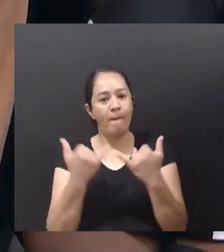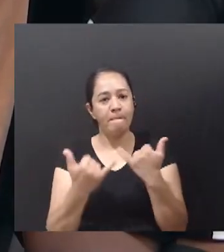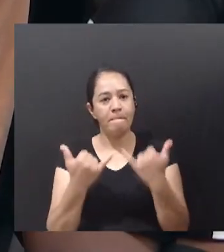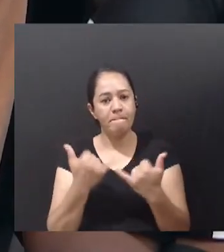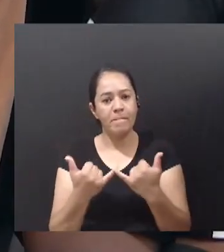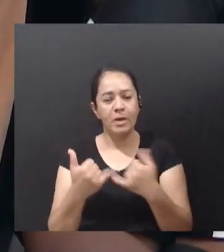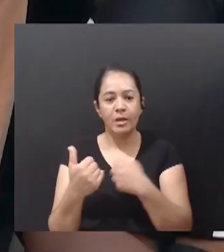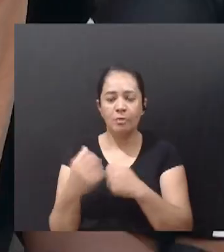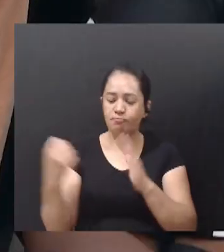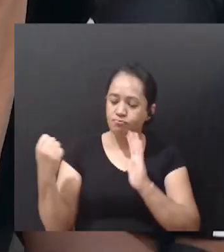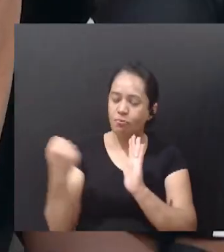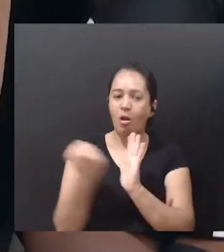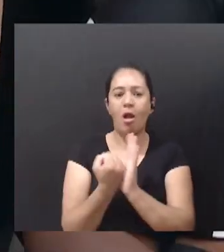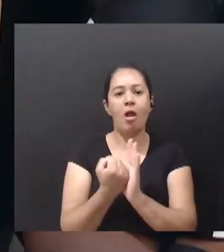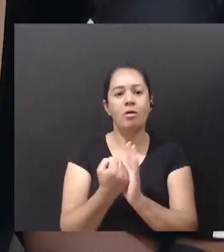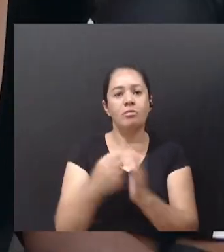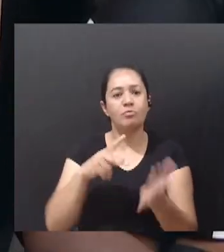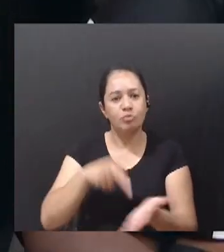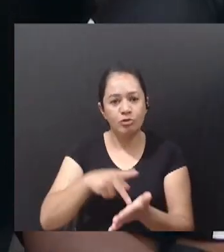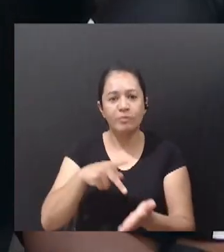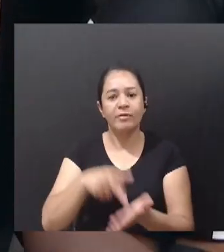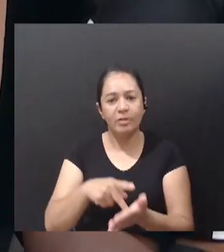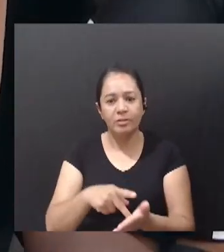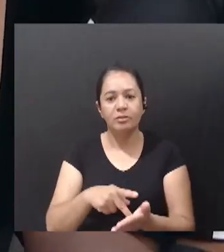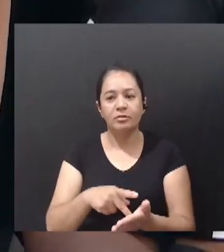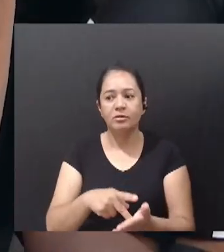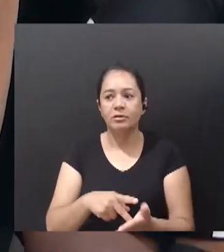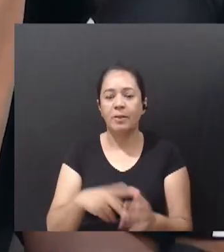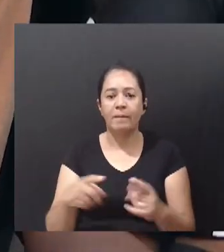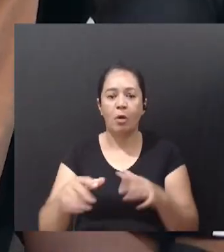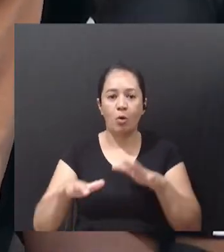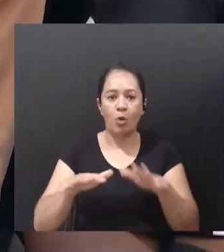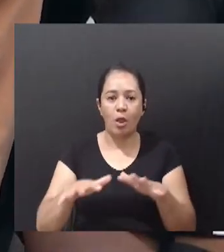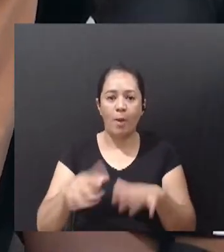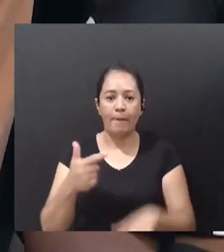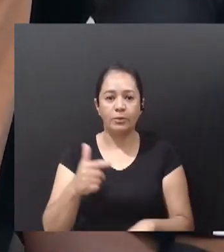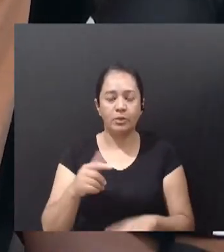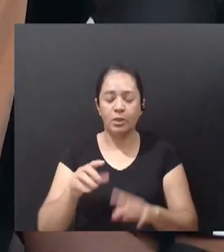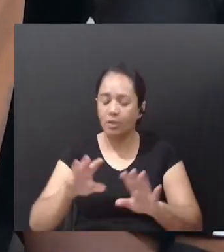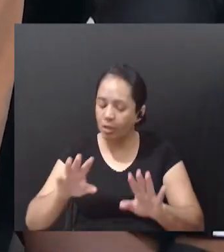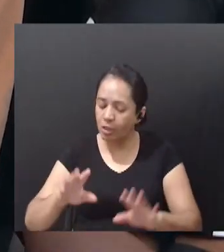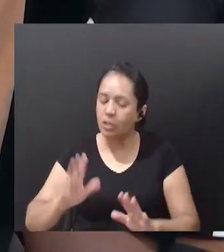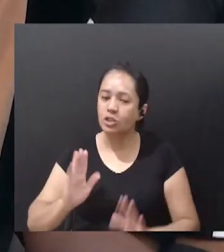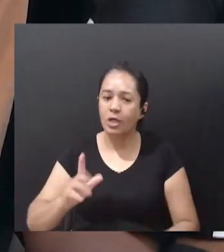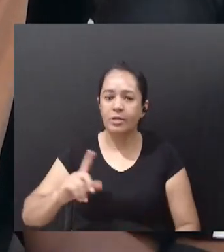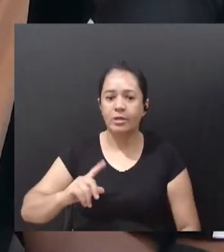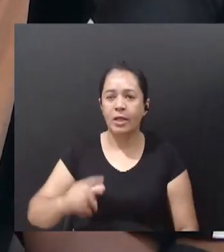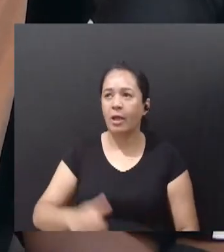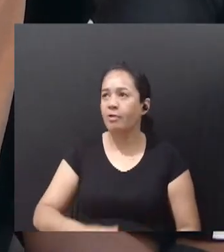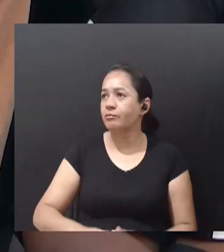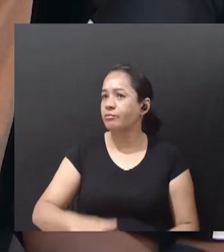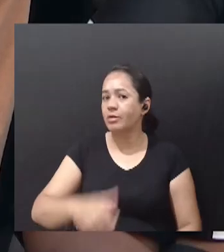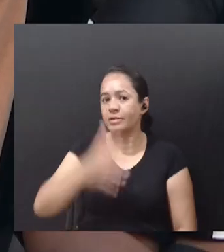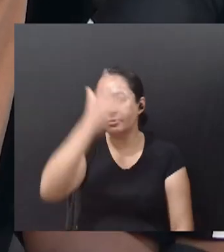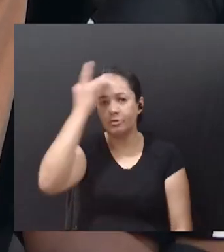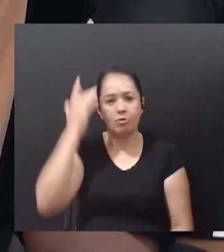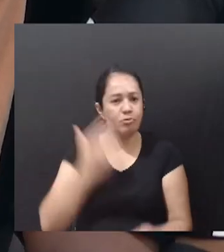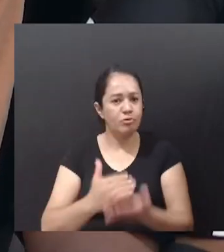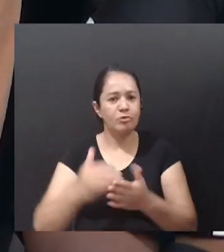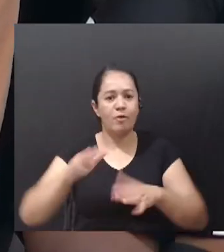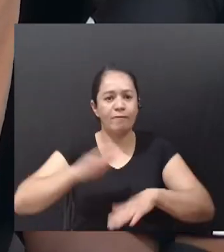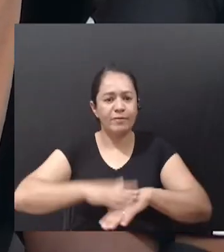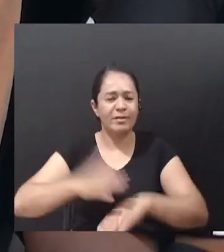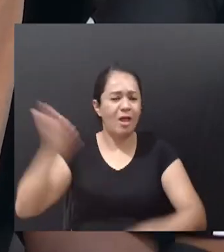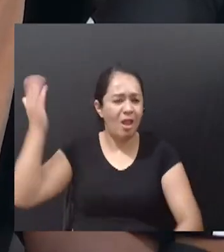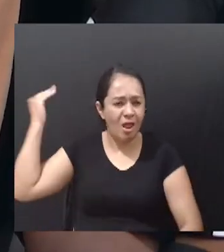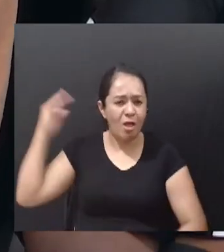de autenticidade. Não que o hip-hop não tenha autenticidade. Desde quando as primeiras pessoas começaram a fazer rap lá atrás,